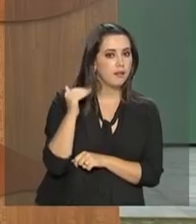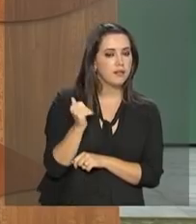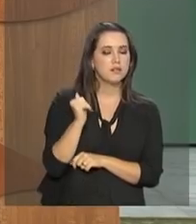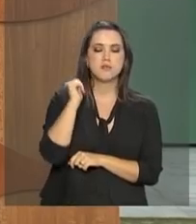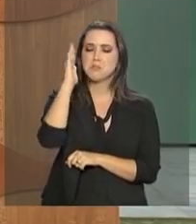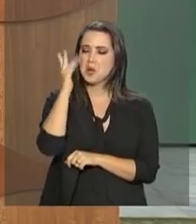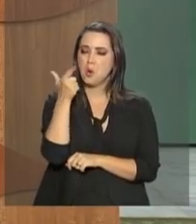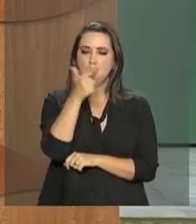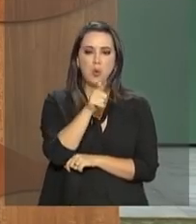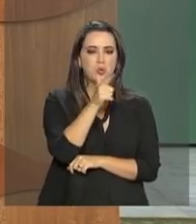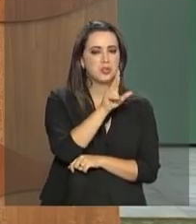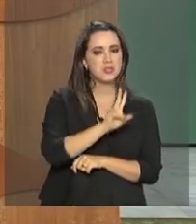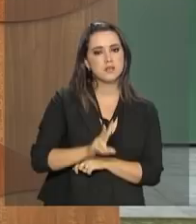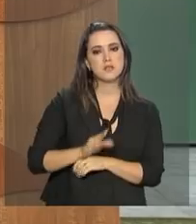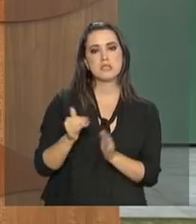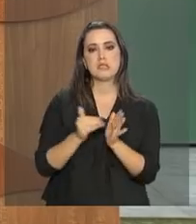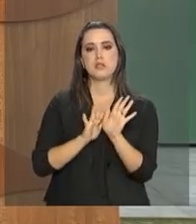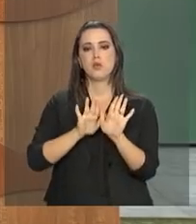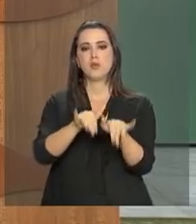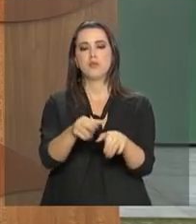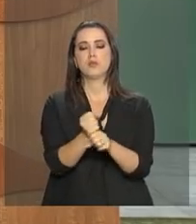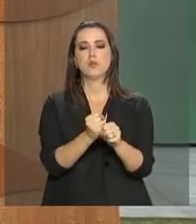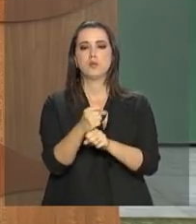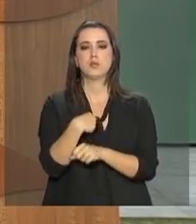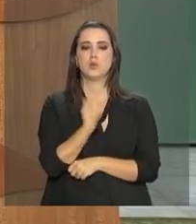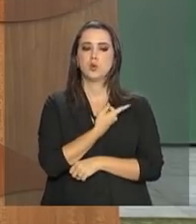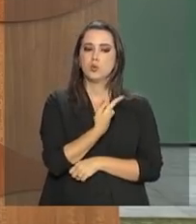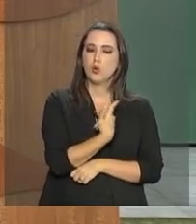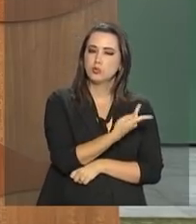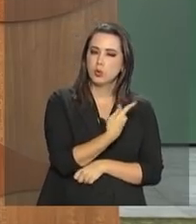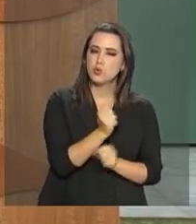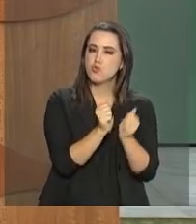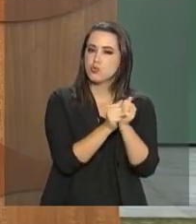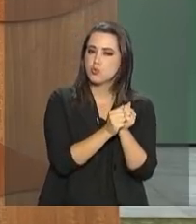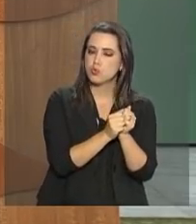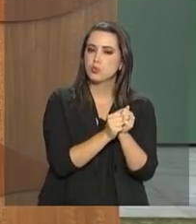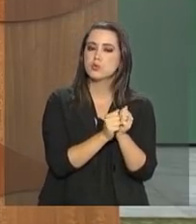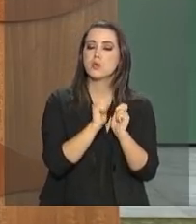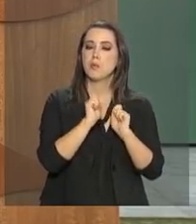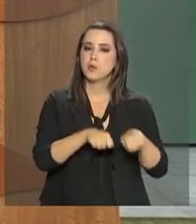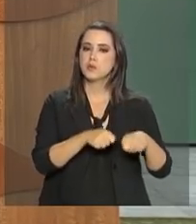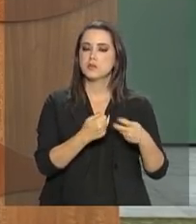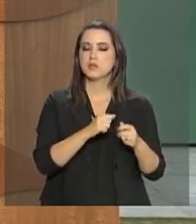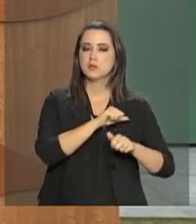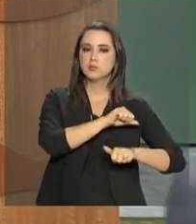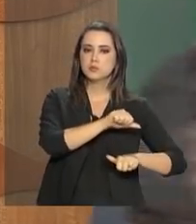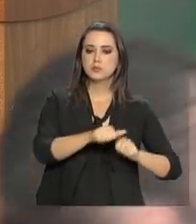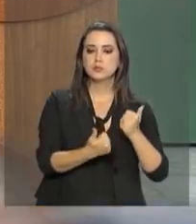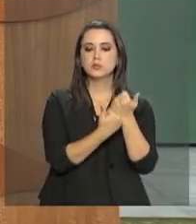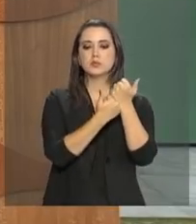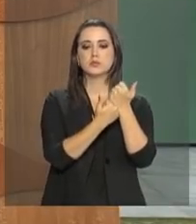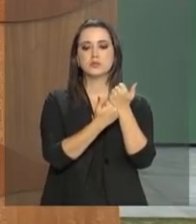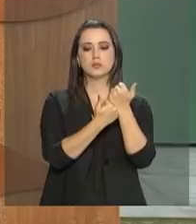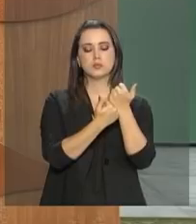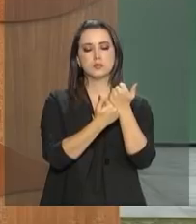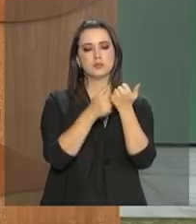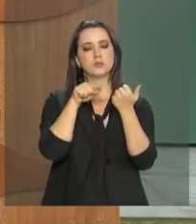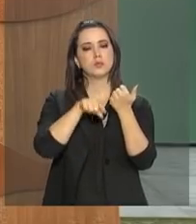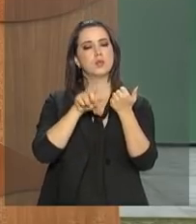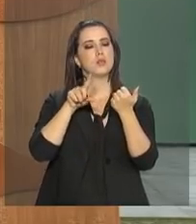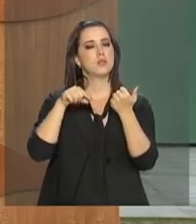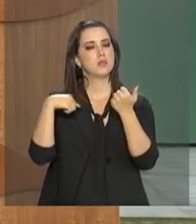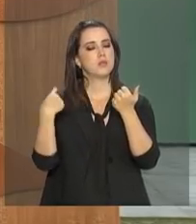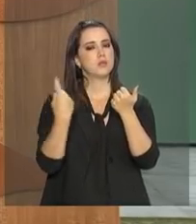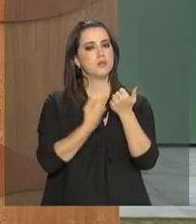o final do ano para que juntos possamos fazer uma transição de modo